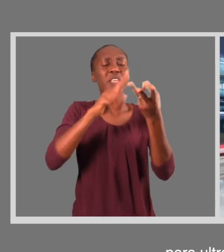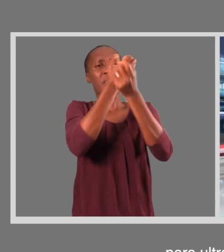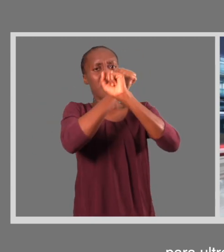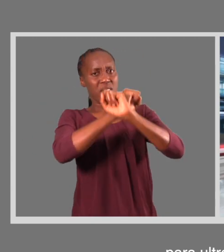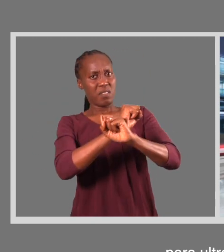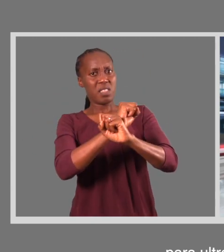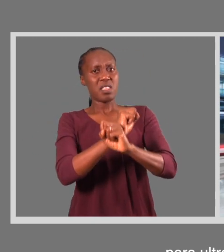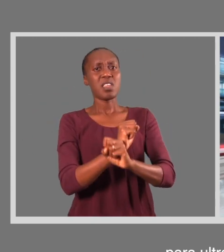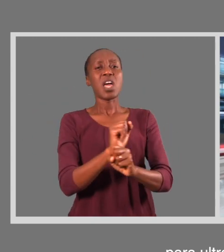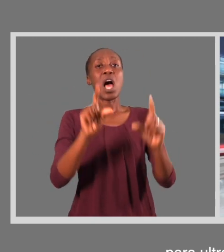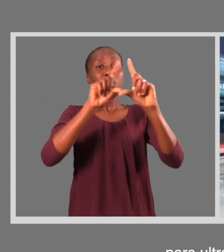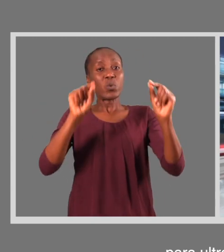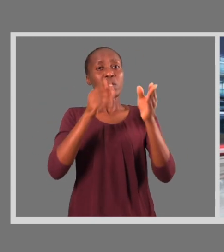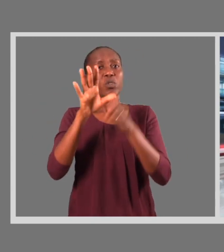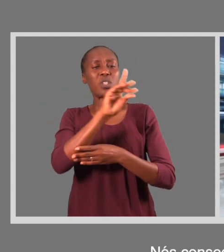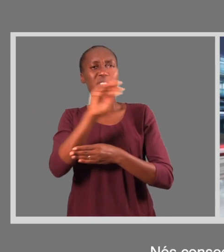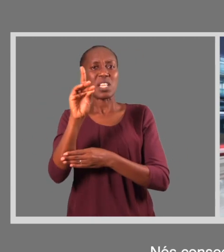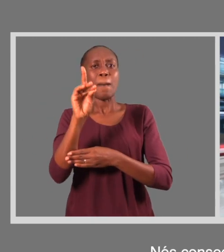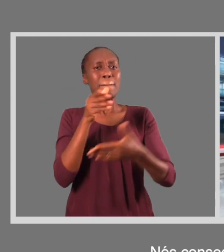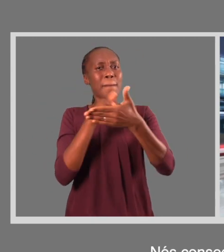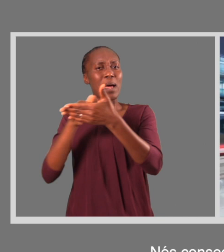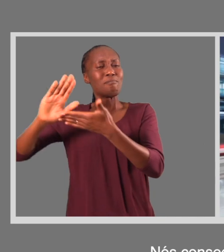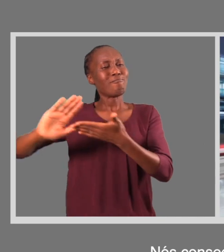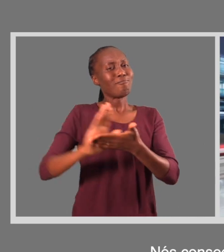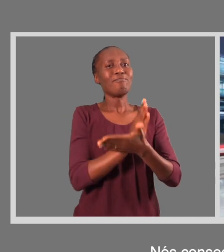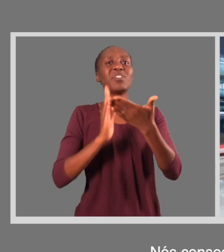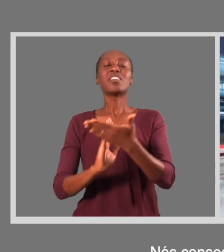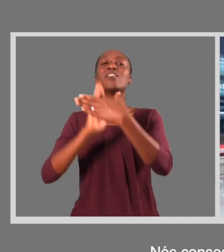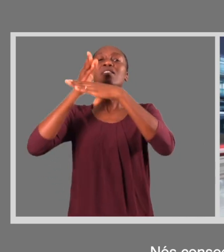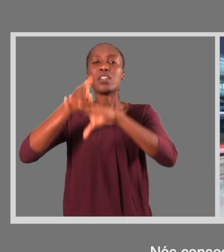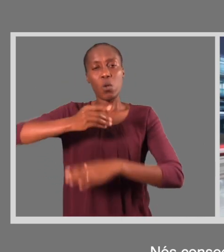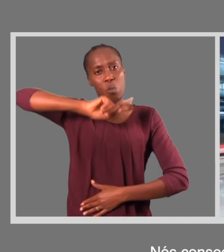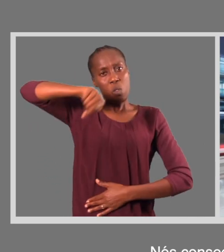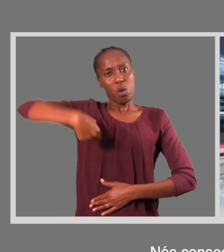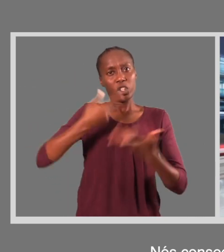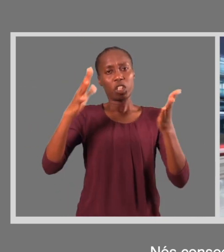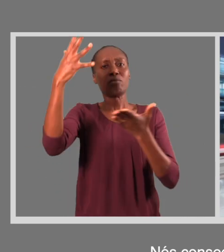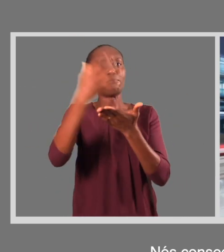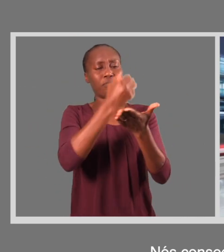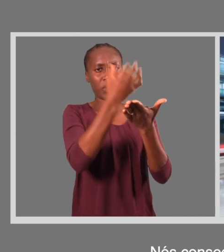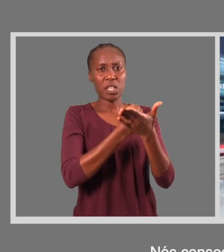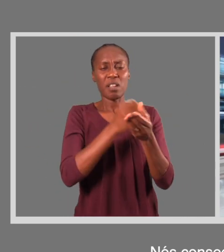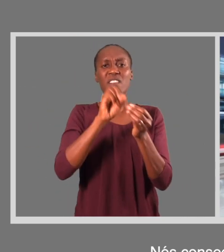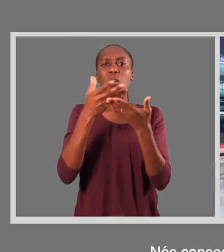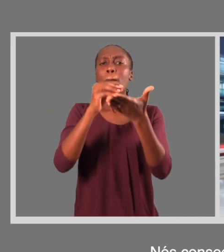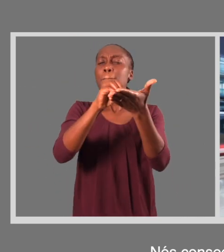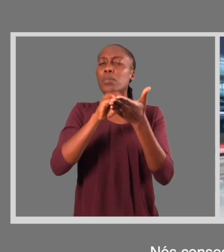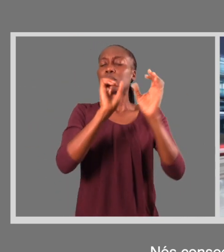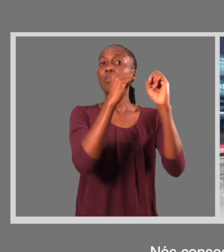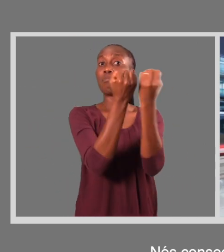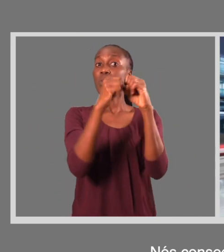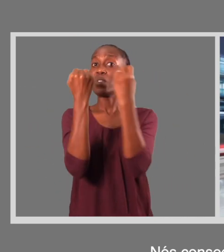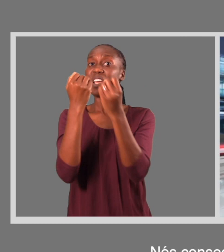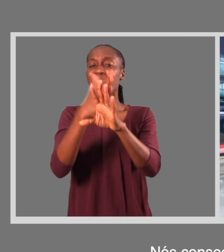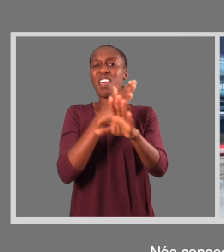para ultrapassar várias barreiras. Nós conseguimos até buscar aquelas organizações que eram mais